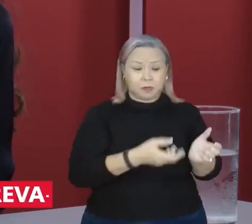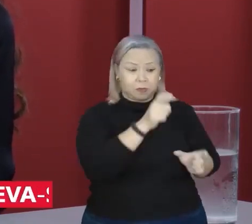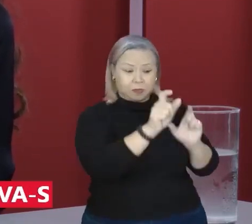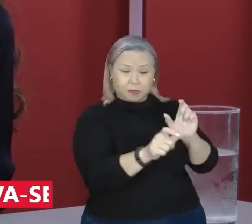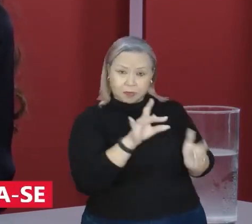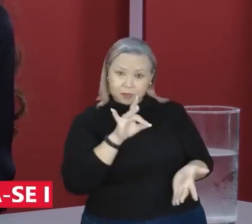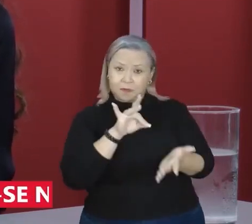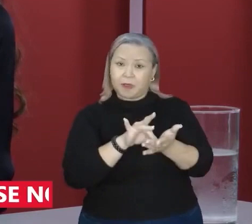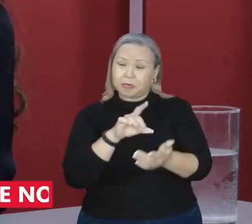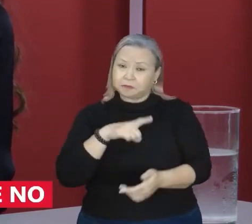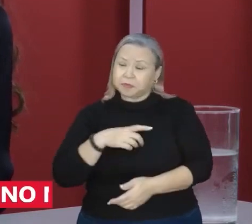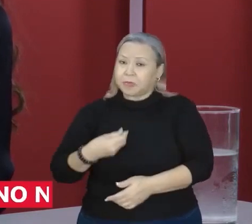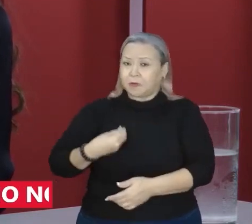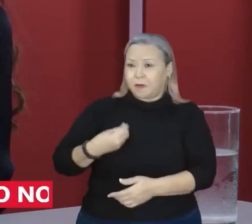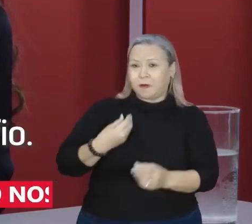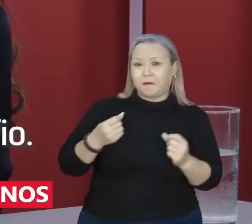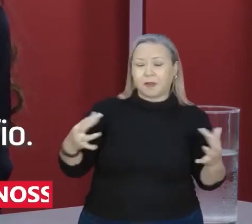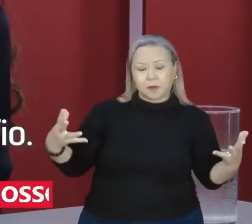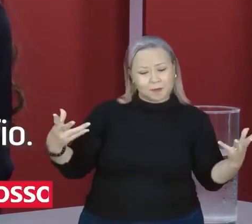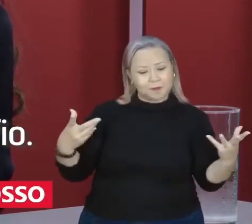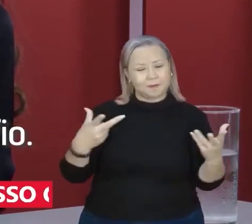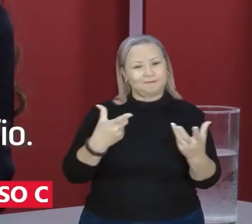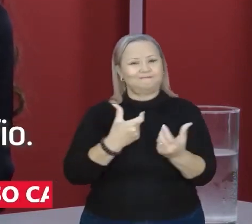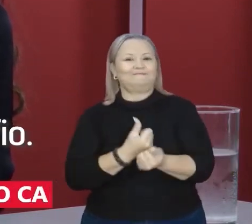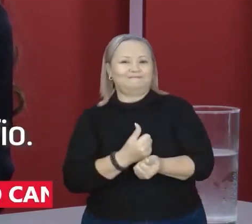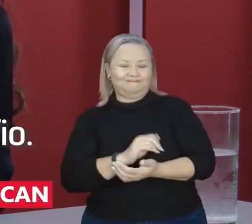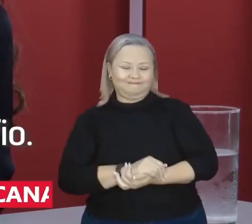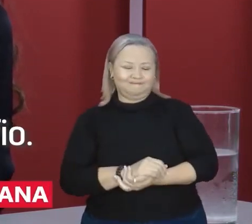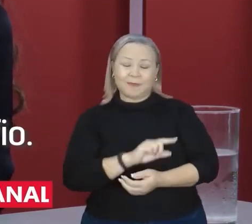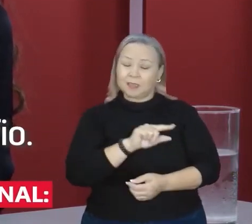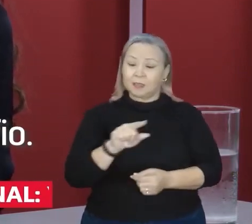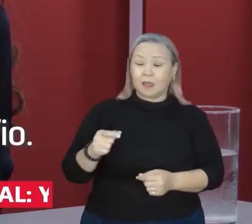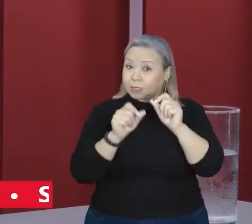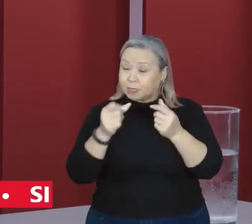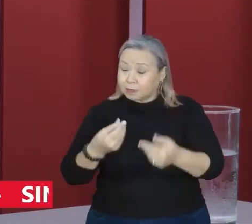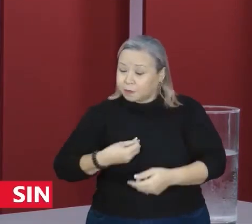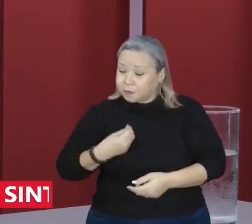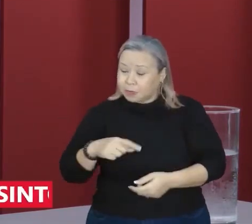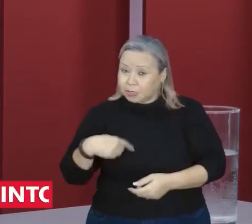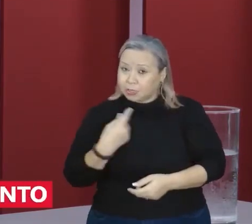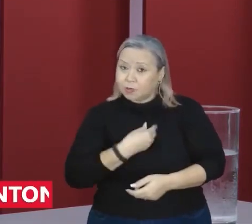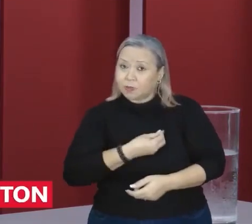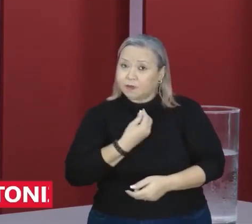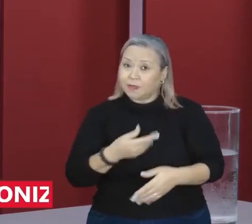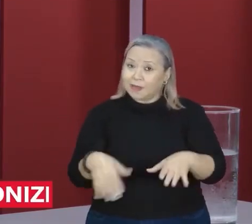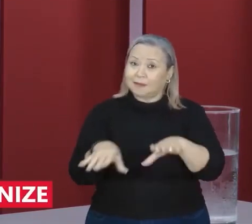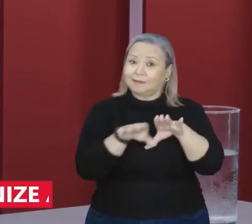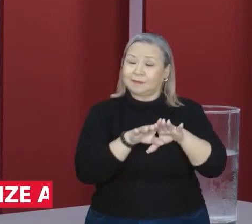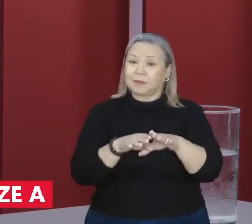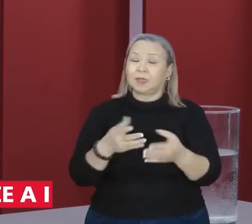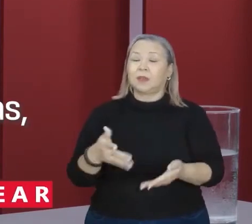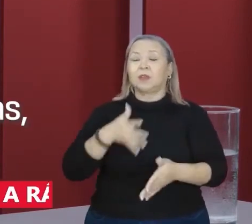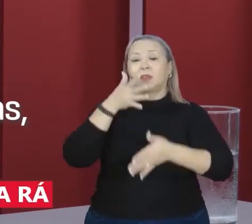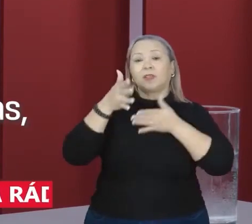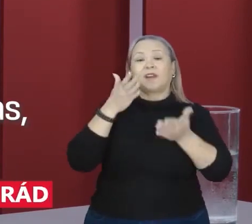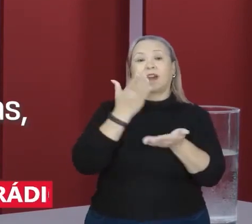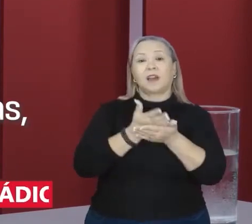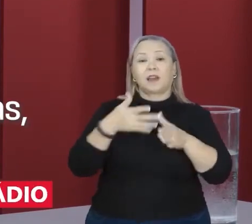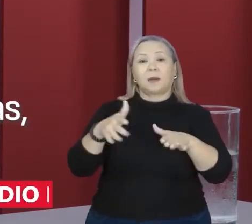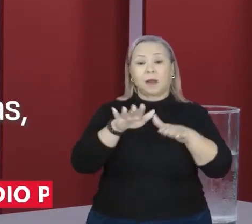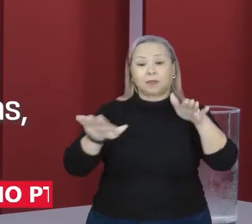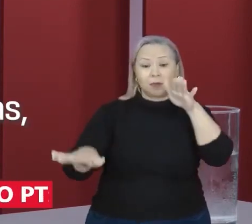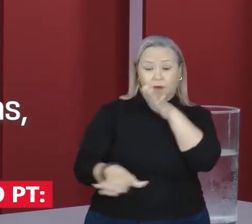de fato tenham uma vida com qualidade. Então, esse é o nosso principal desafio. Quando a gente fala de combate às